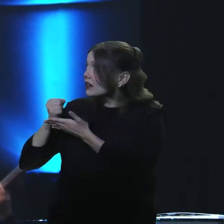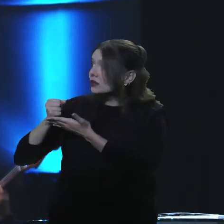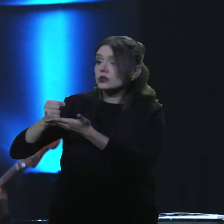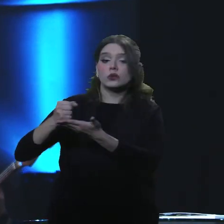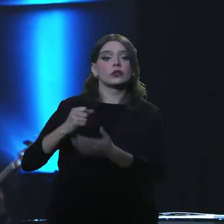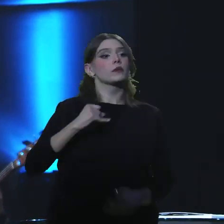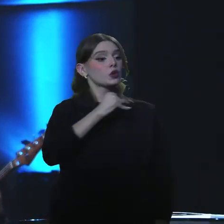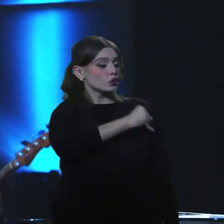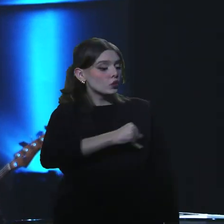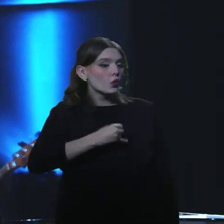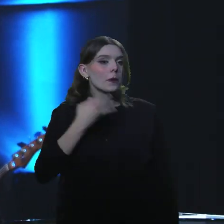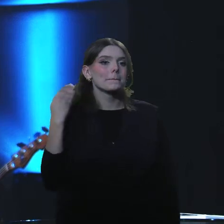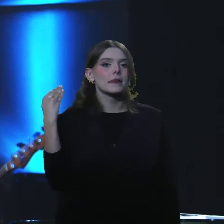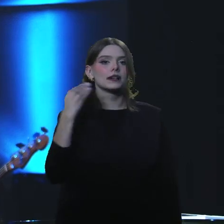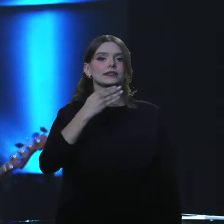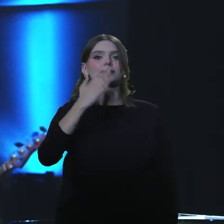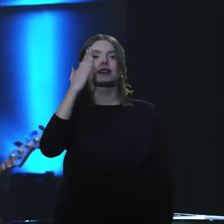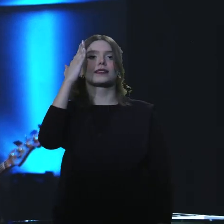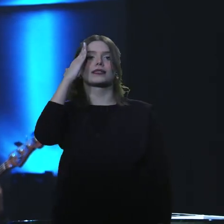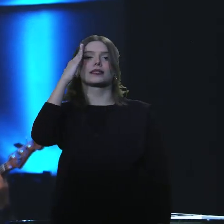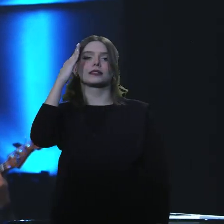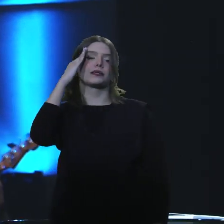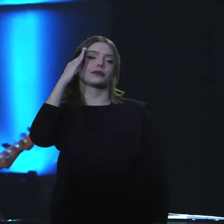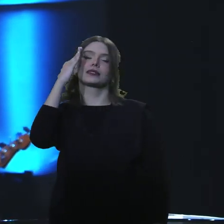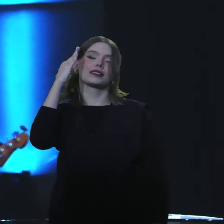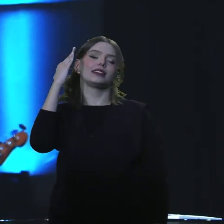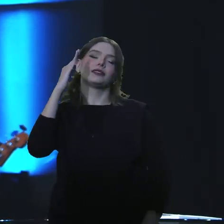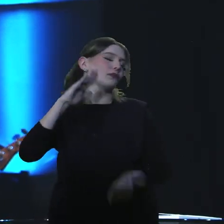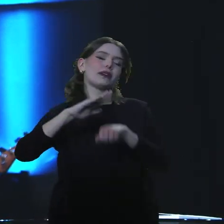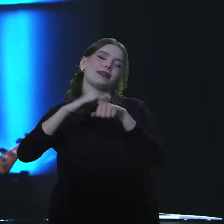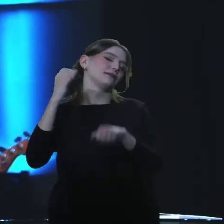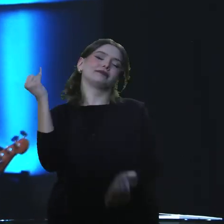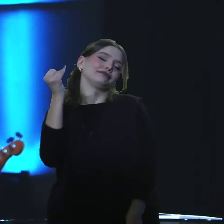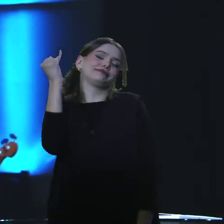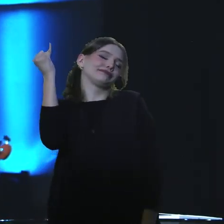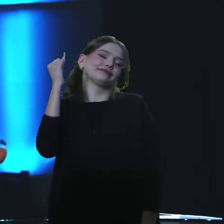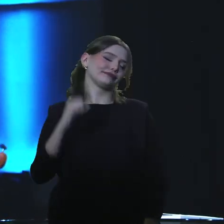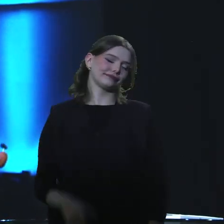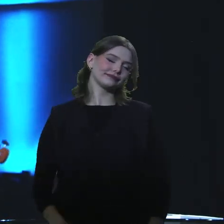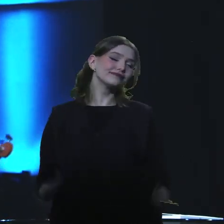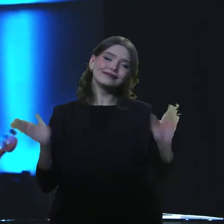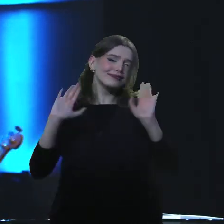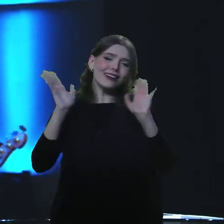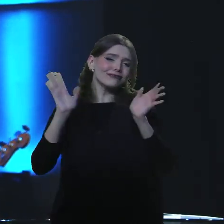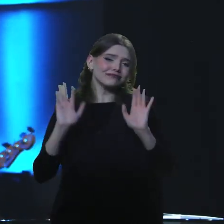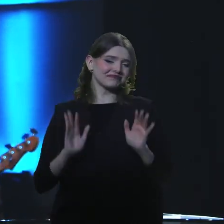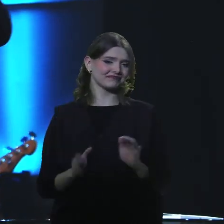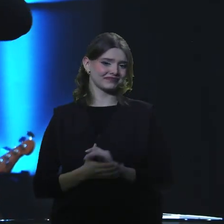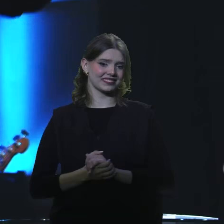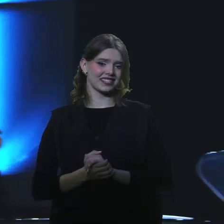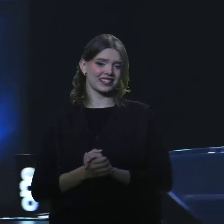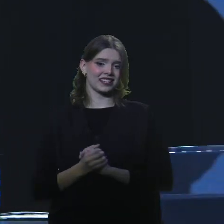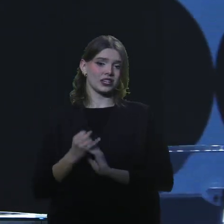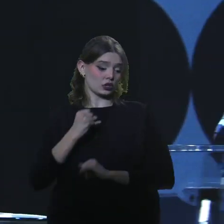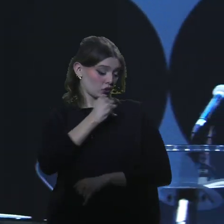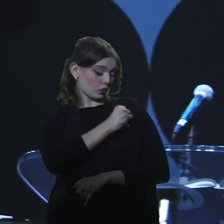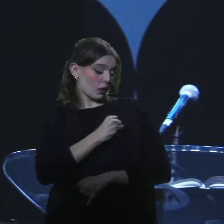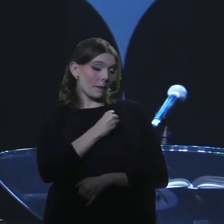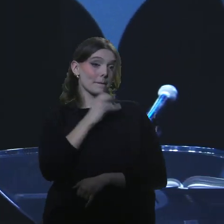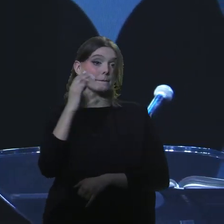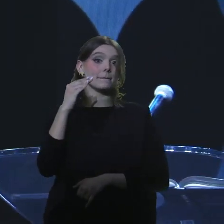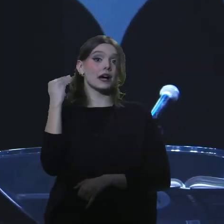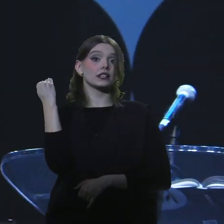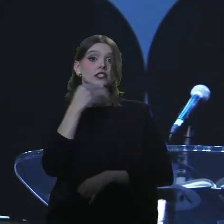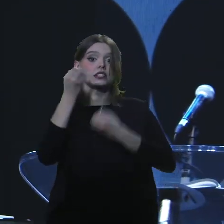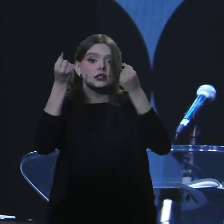João Batista entendeu que ele não era o centro, que as coisas não eram para ele, para o bem dele. Ele falou: importa é que ele cresça e que